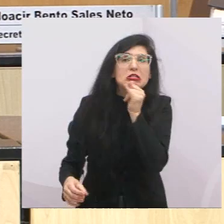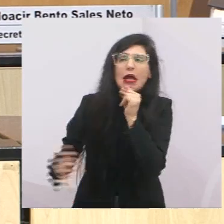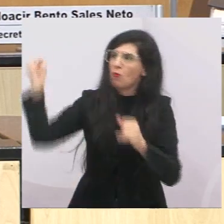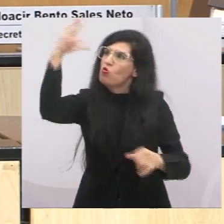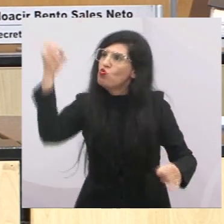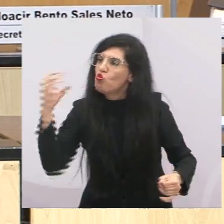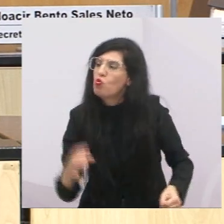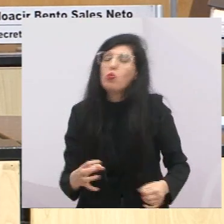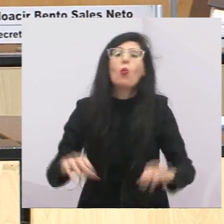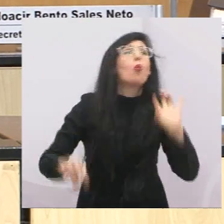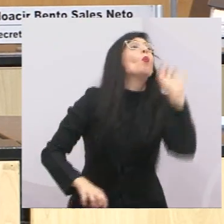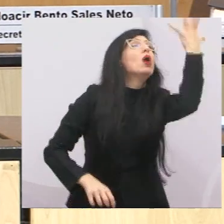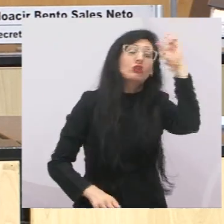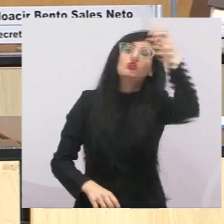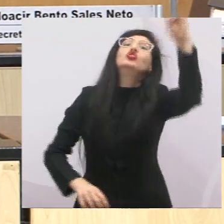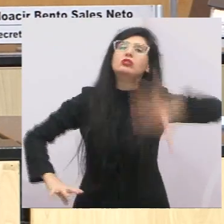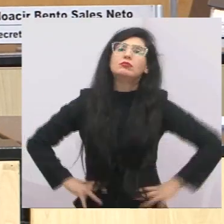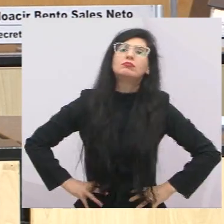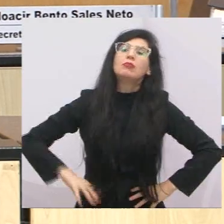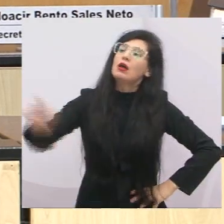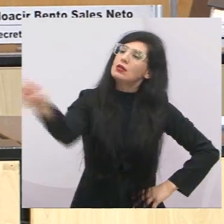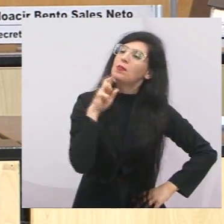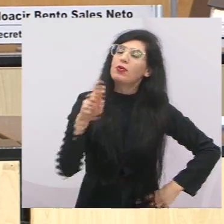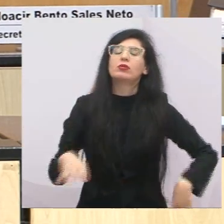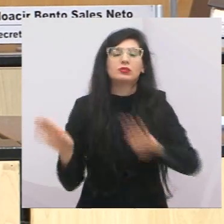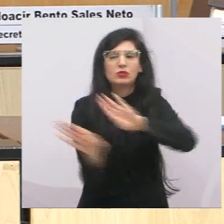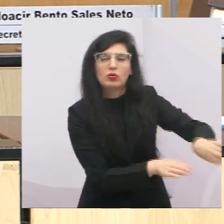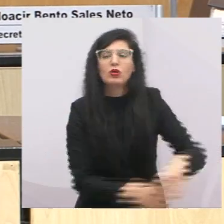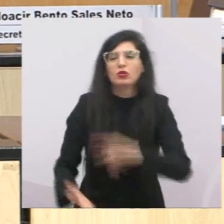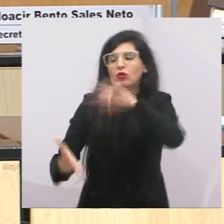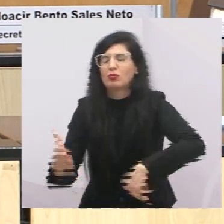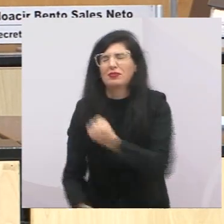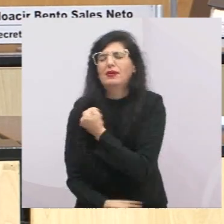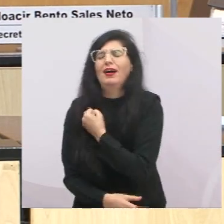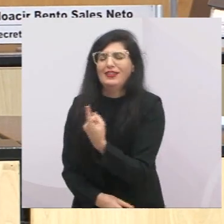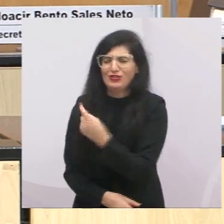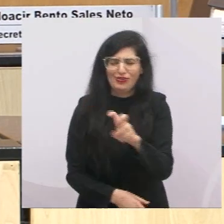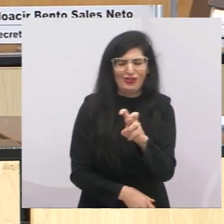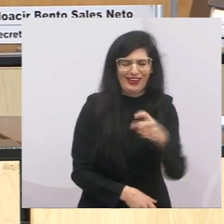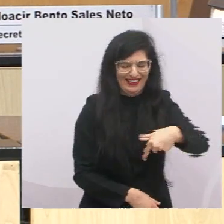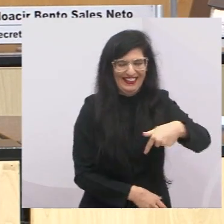Parque do Meia Lua. Pedido de informação número 157.